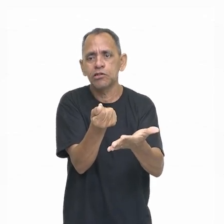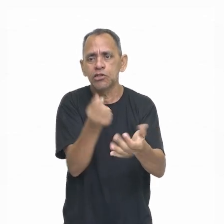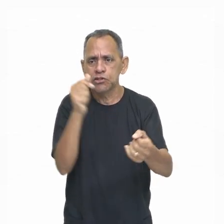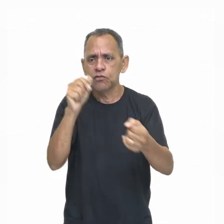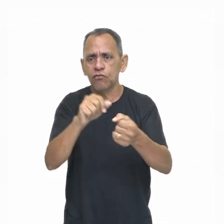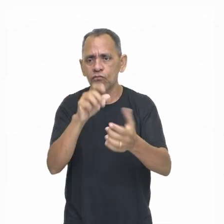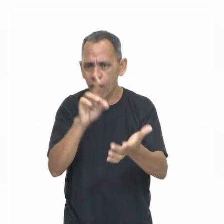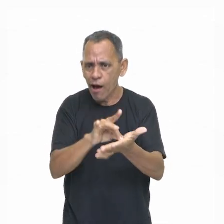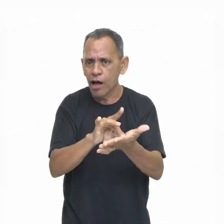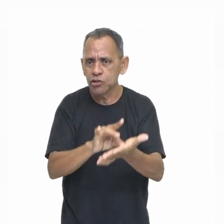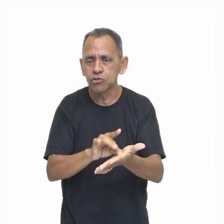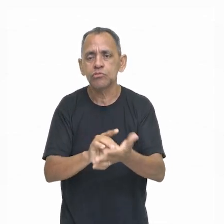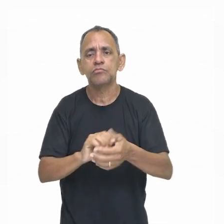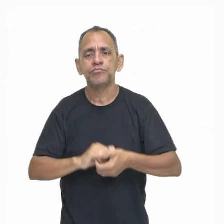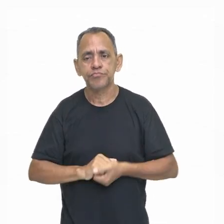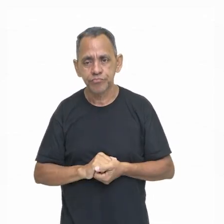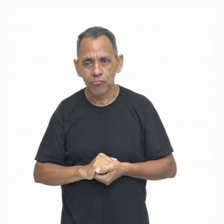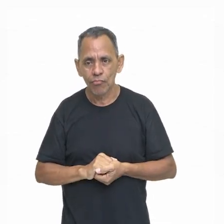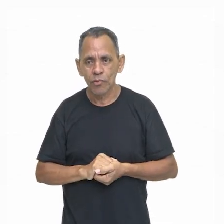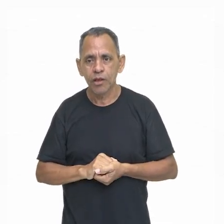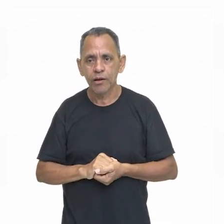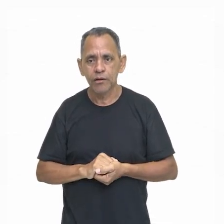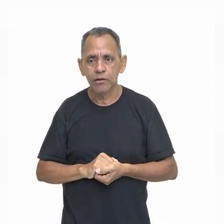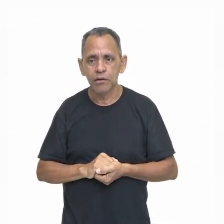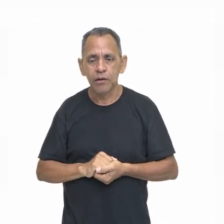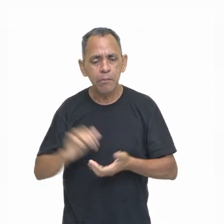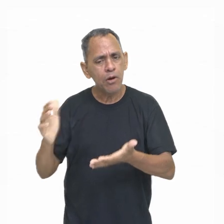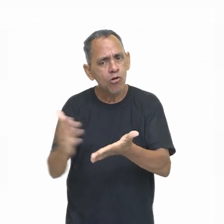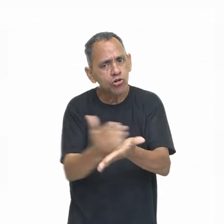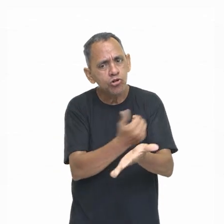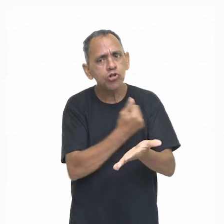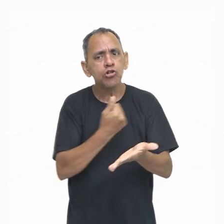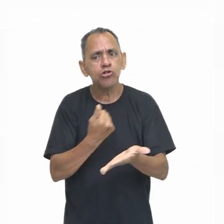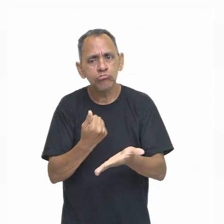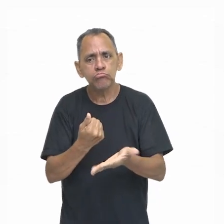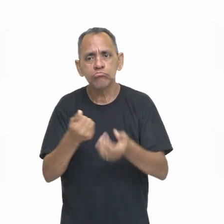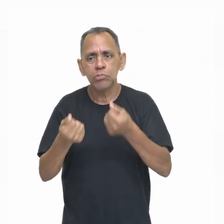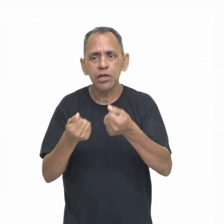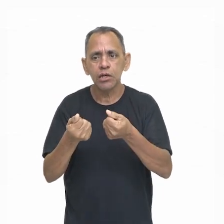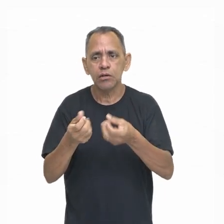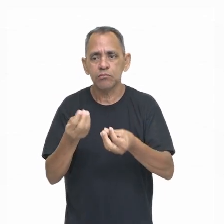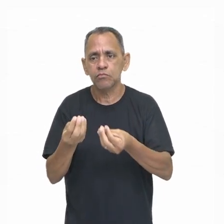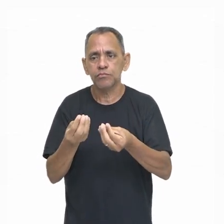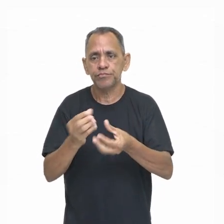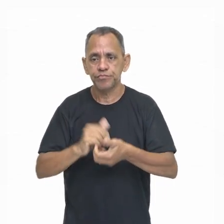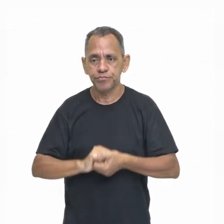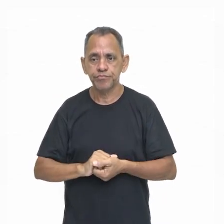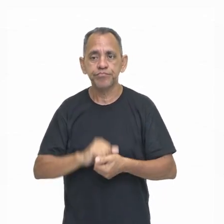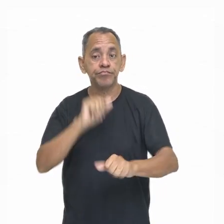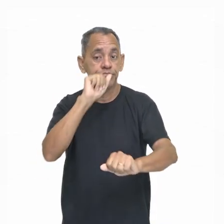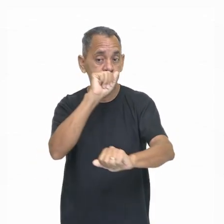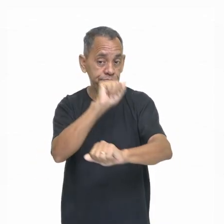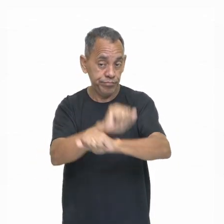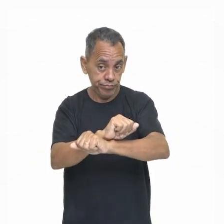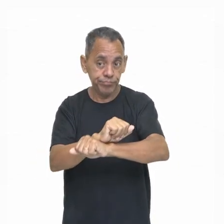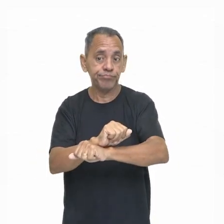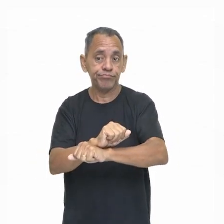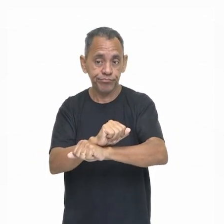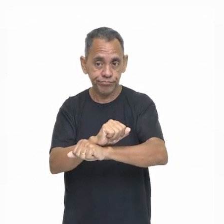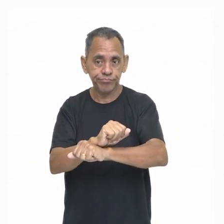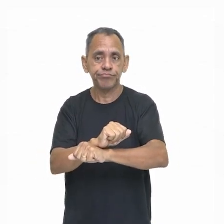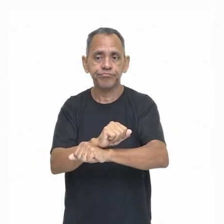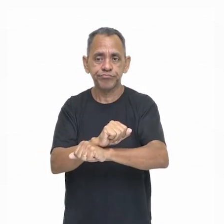vez que tinha congelado preços, tinha congelado salários, faltava dinheiro, então para quê? Para parar um pouco mais